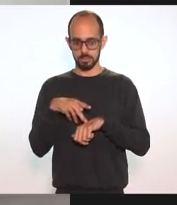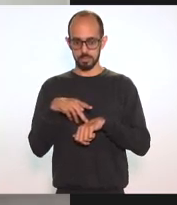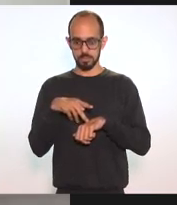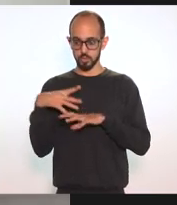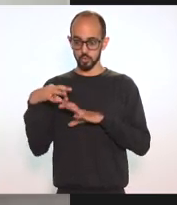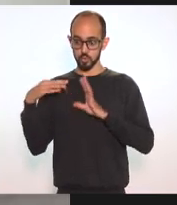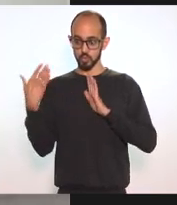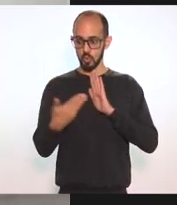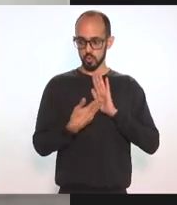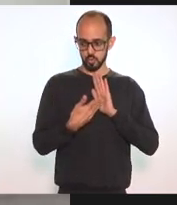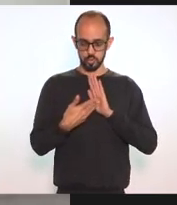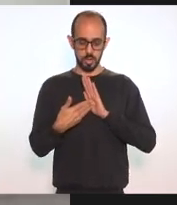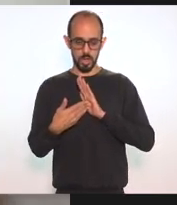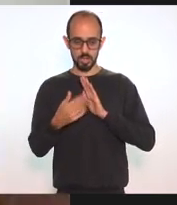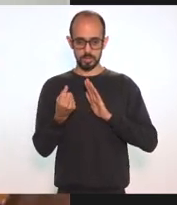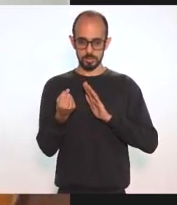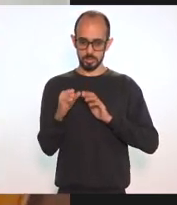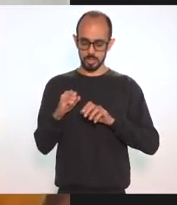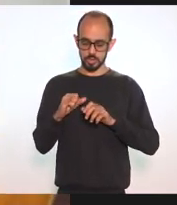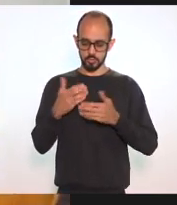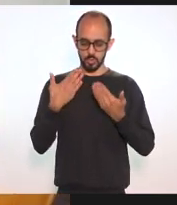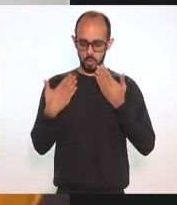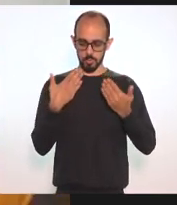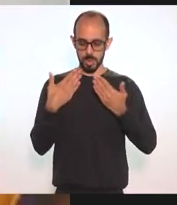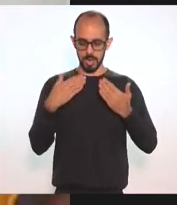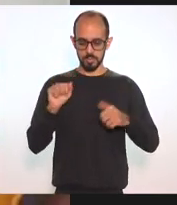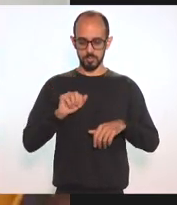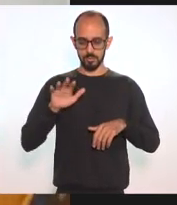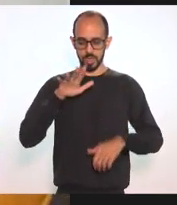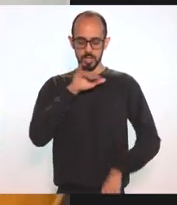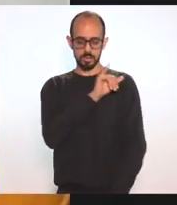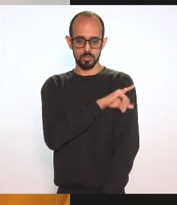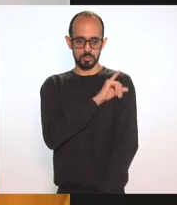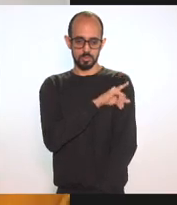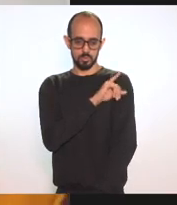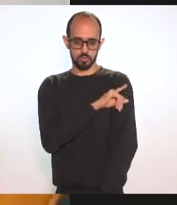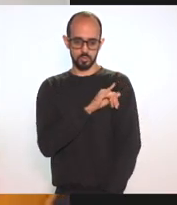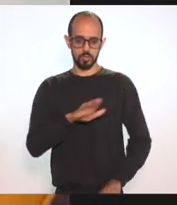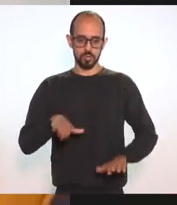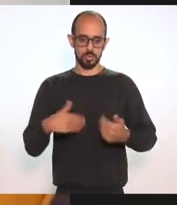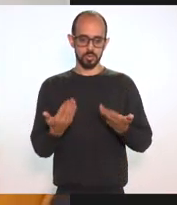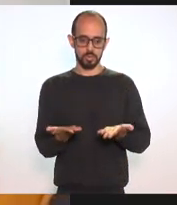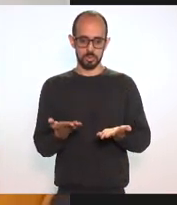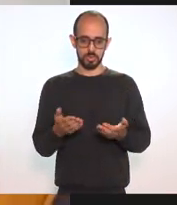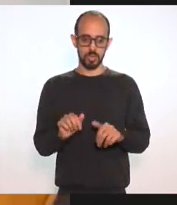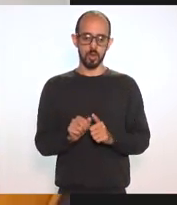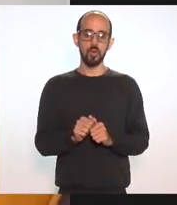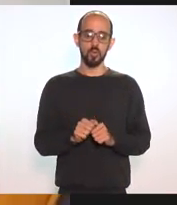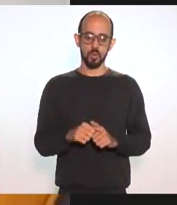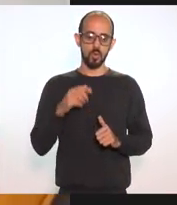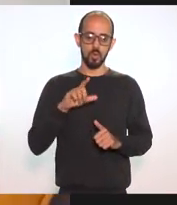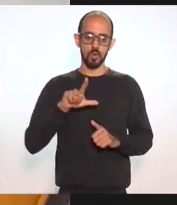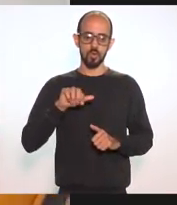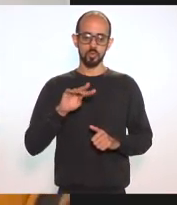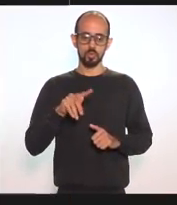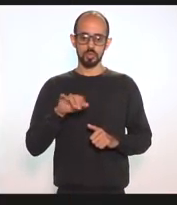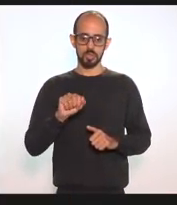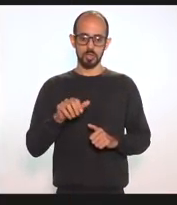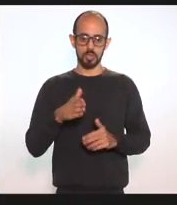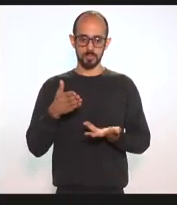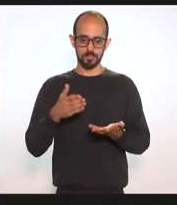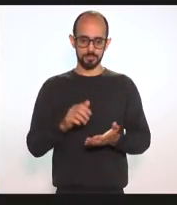vai contar a relação nas favelas do estado do Rio de Janeiro. Então, concedo uma parte a Vossa Excelência, deputada Lucinha. É